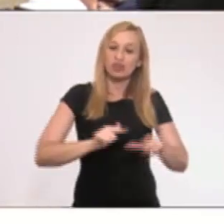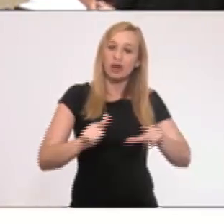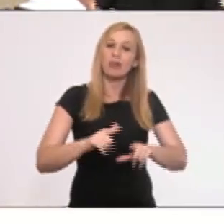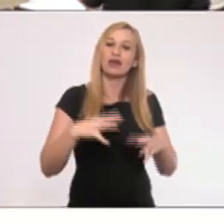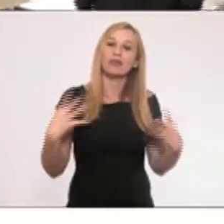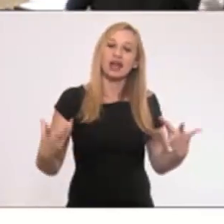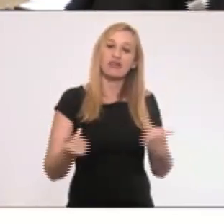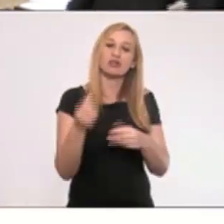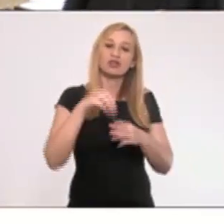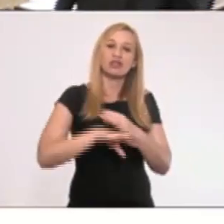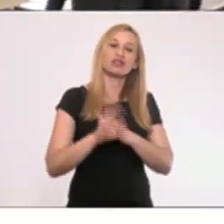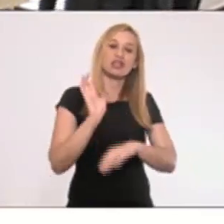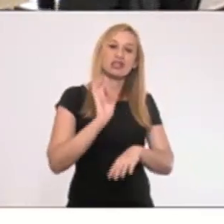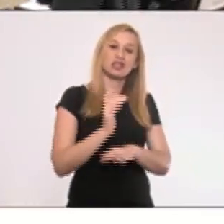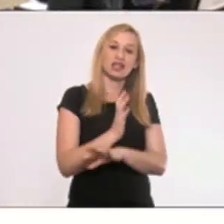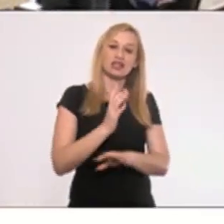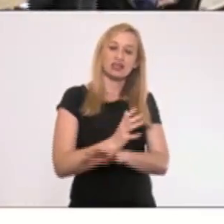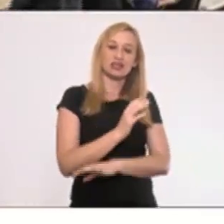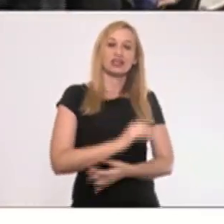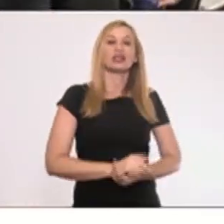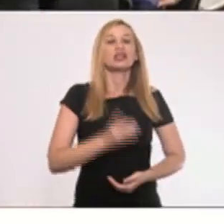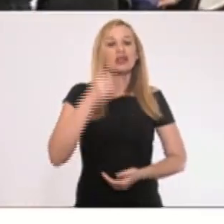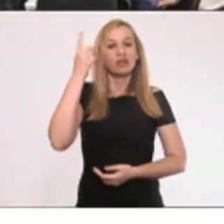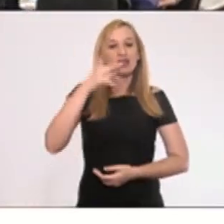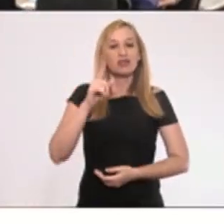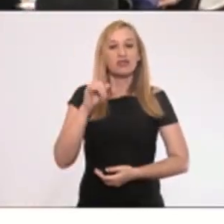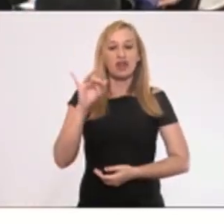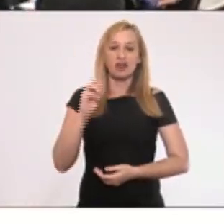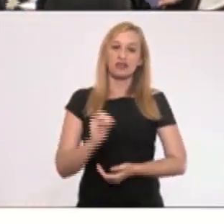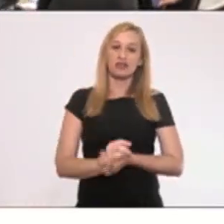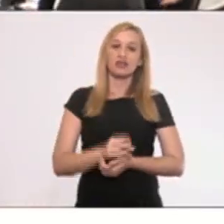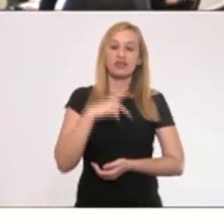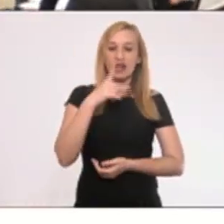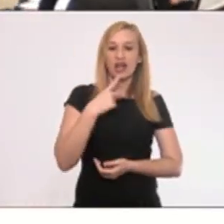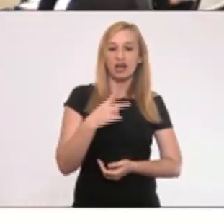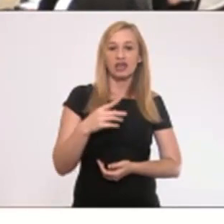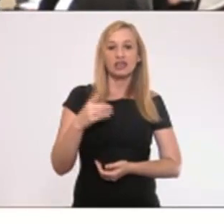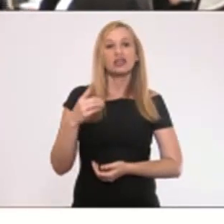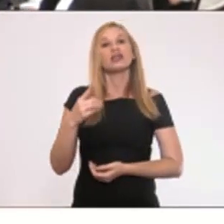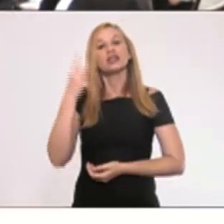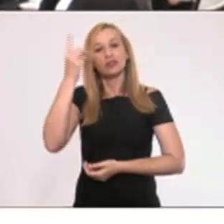cidade. Deputado Flávio Serafim. Justificar a ausência da deputada Renata Souza,